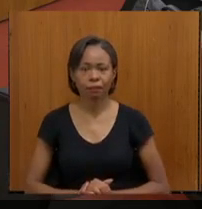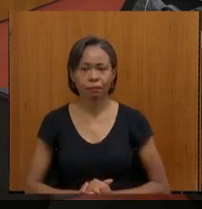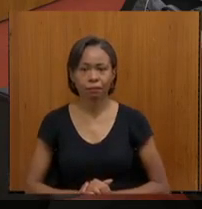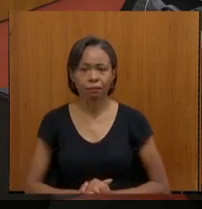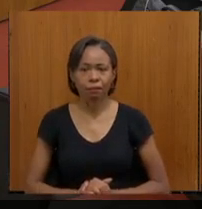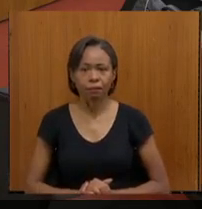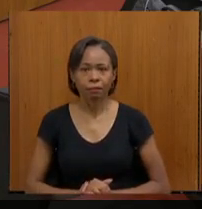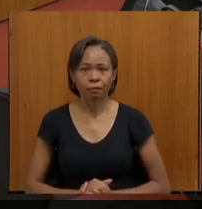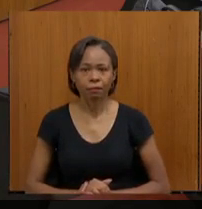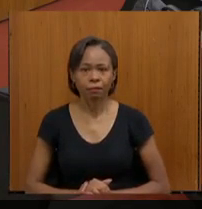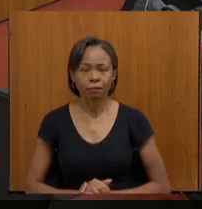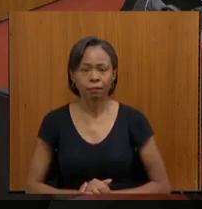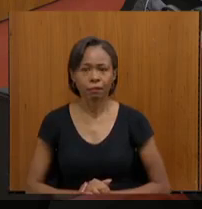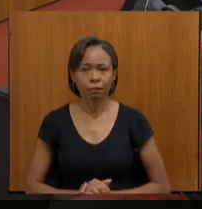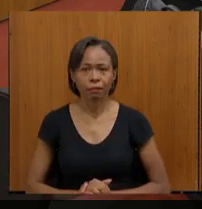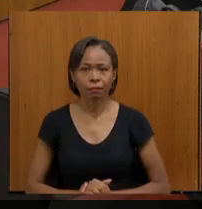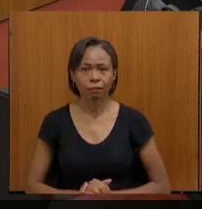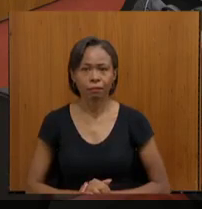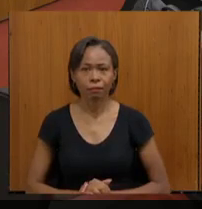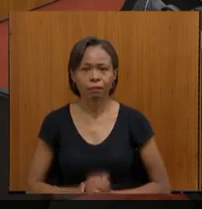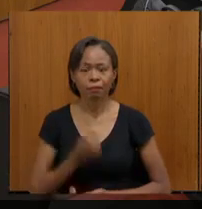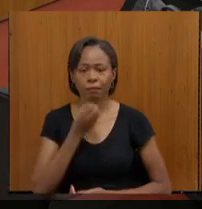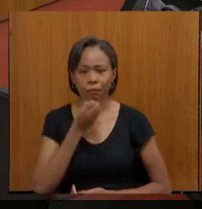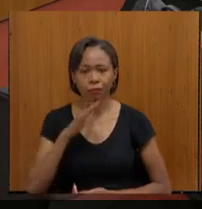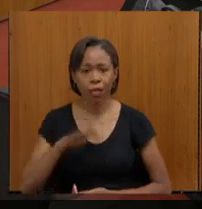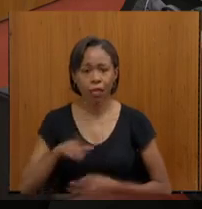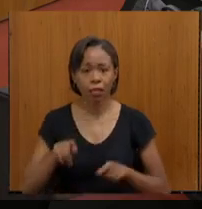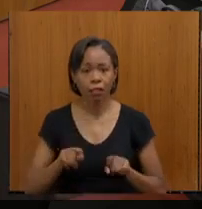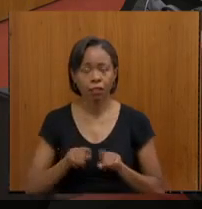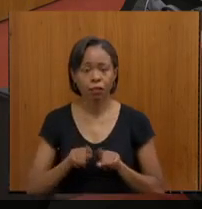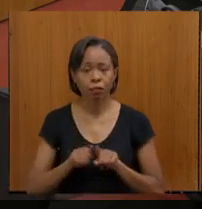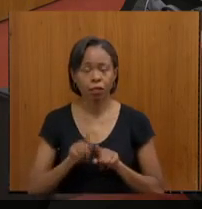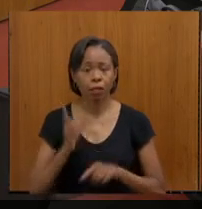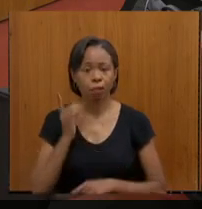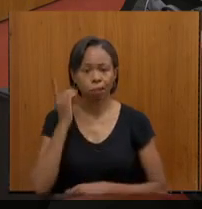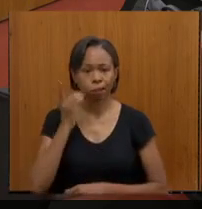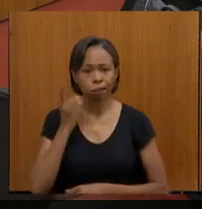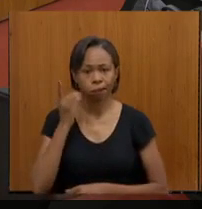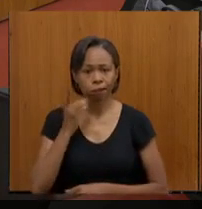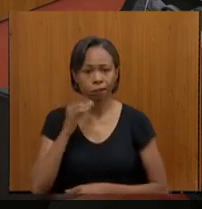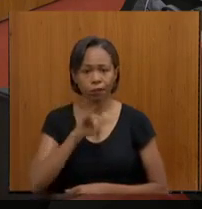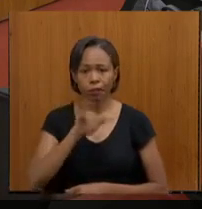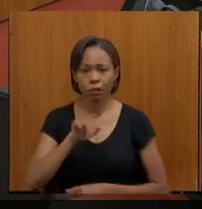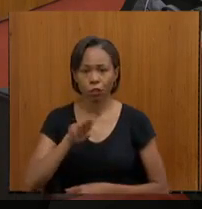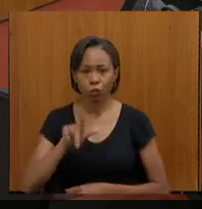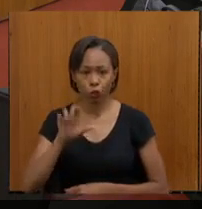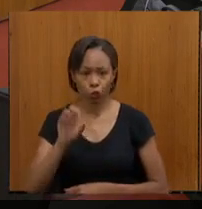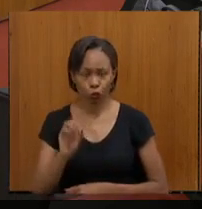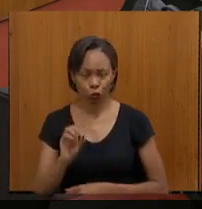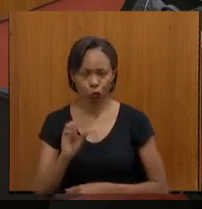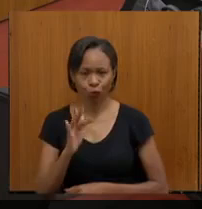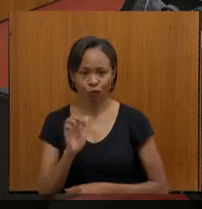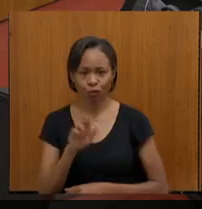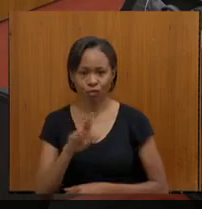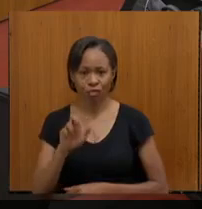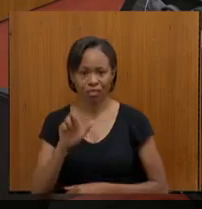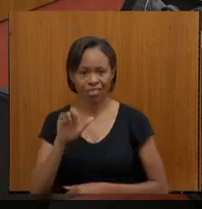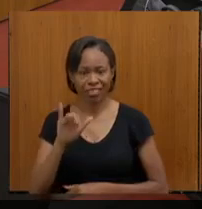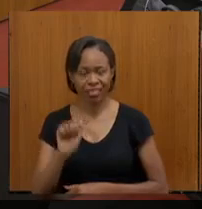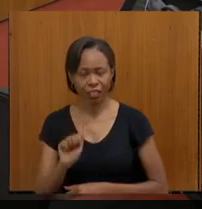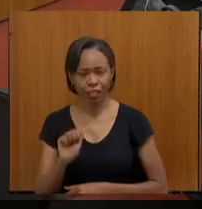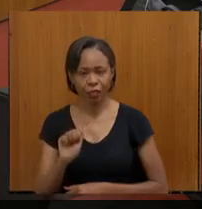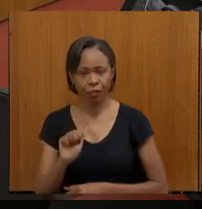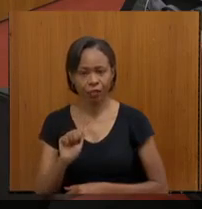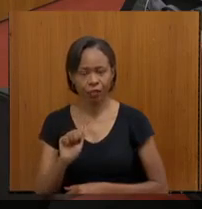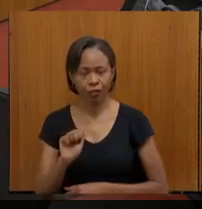perfeitamente futuro contato também mal tipo tarô giro Pereira aquele seu nome